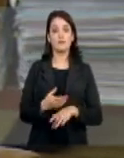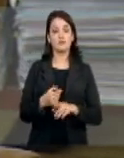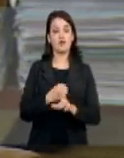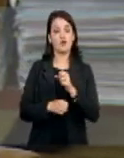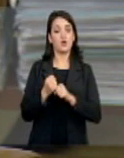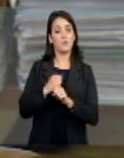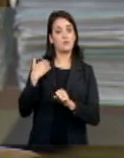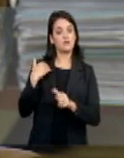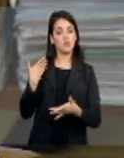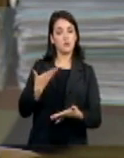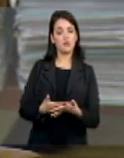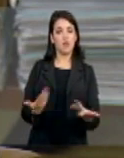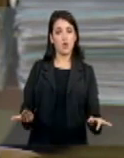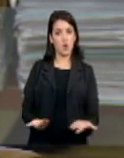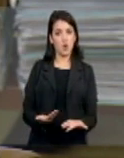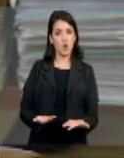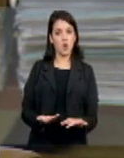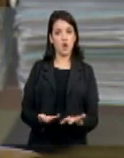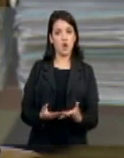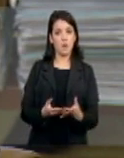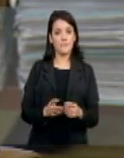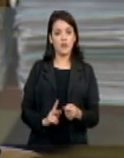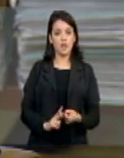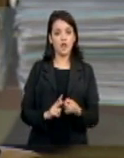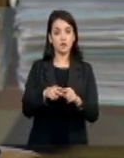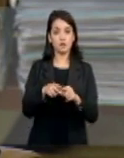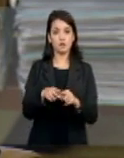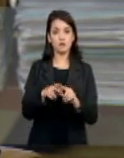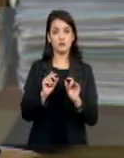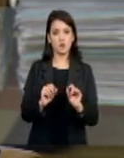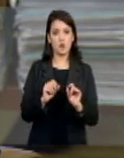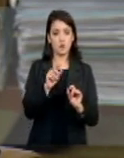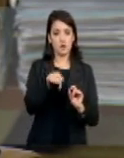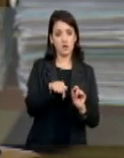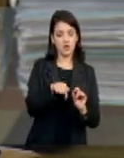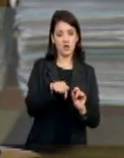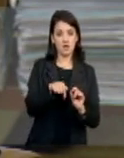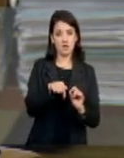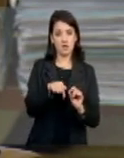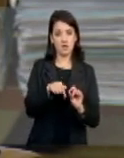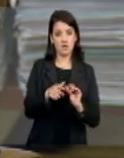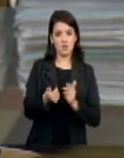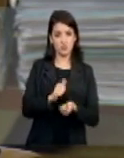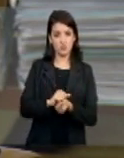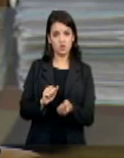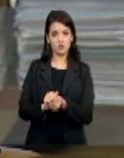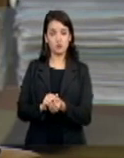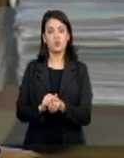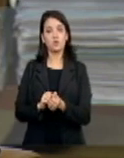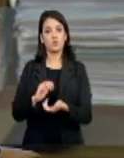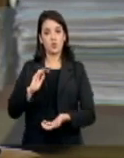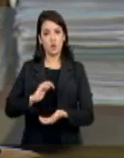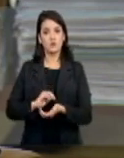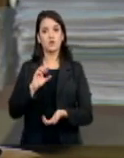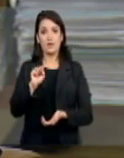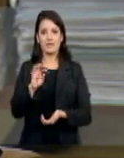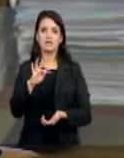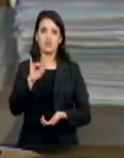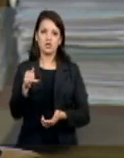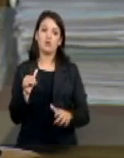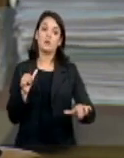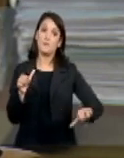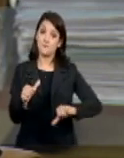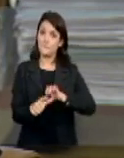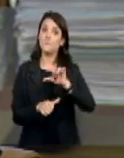objetivo de ajustar a sua posição a desta corte ou é o reajuste já tentam modificou a sua